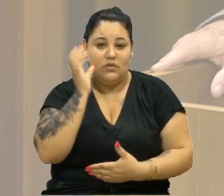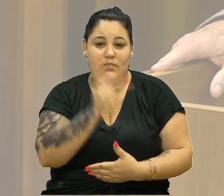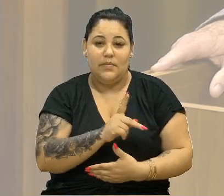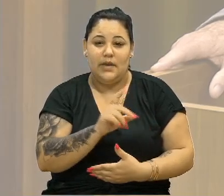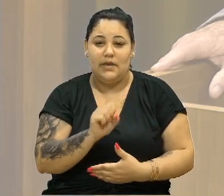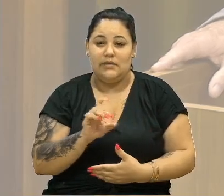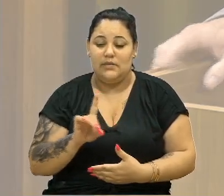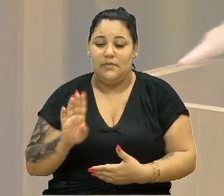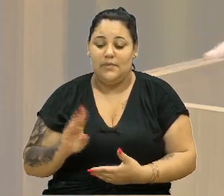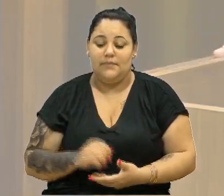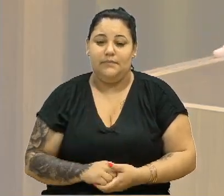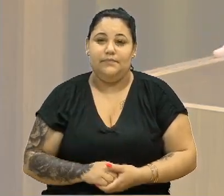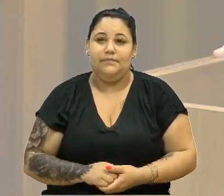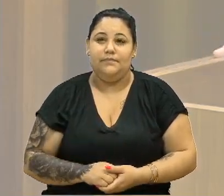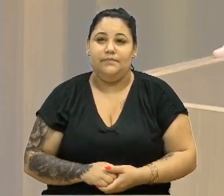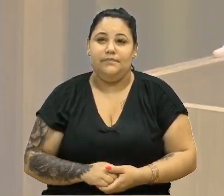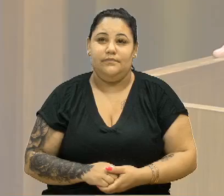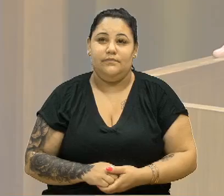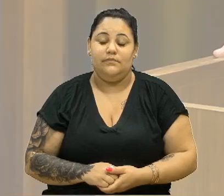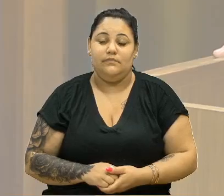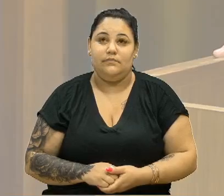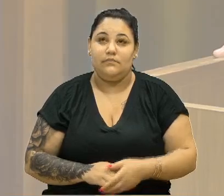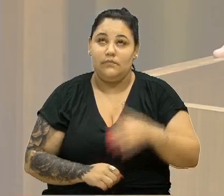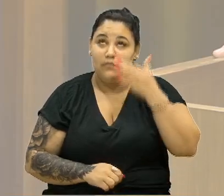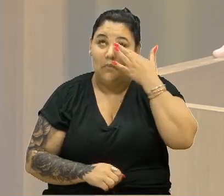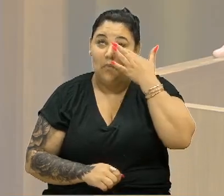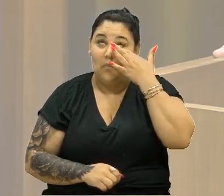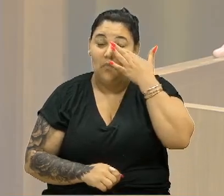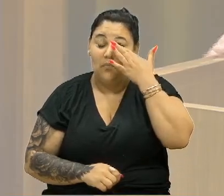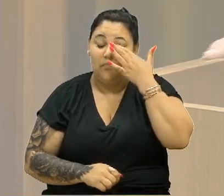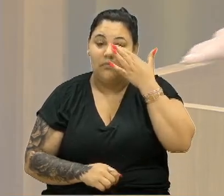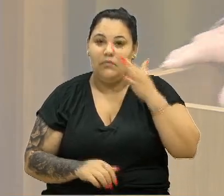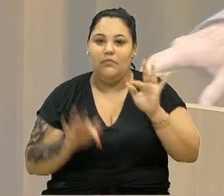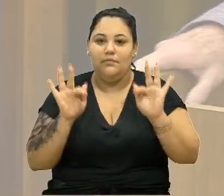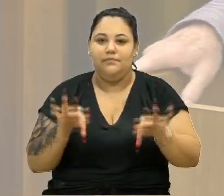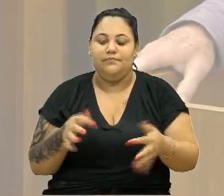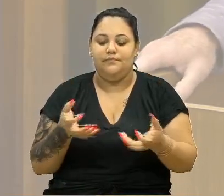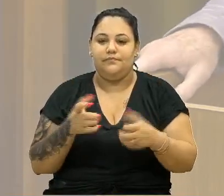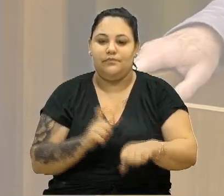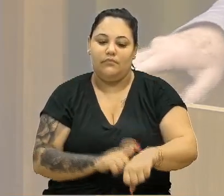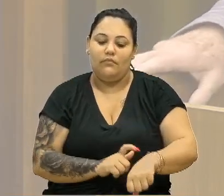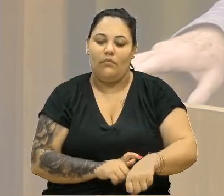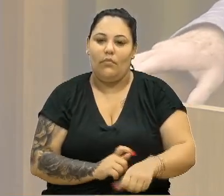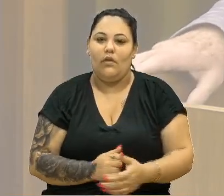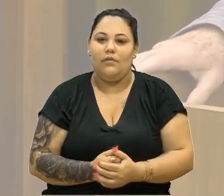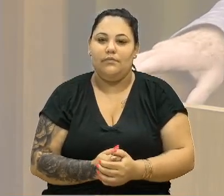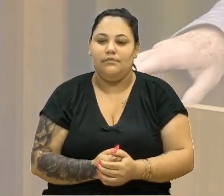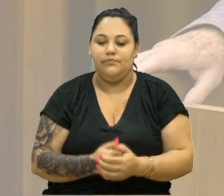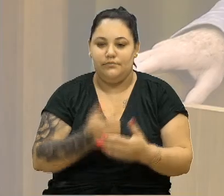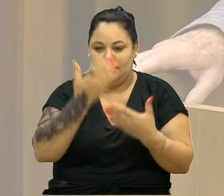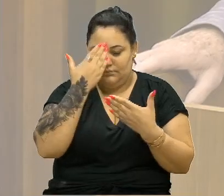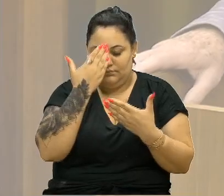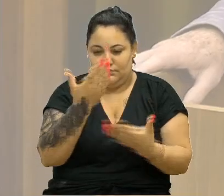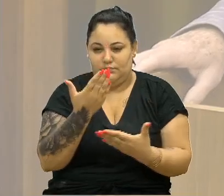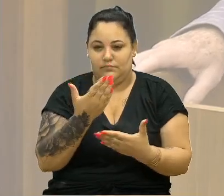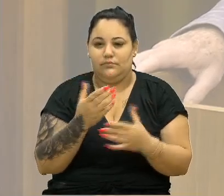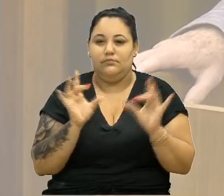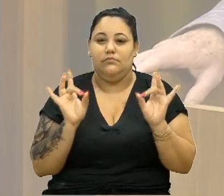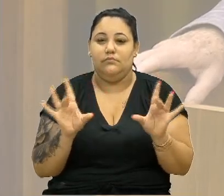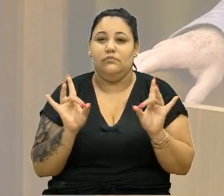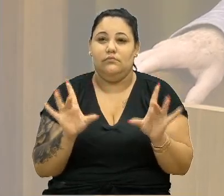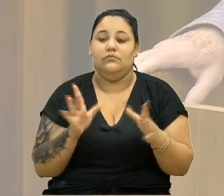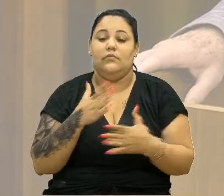PSDB. para encerrar, eu queria, nesse momento, agradecer especialmente